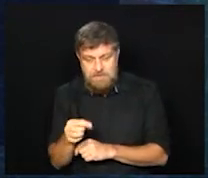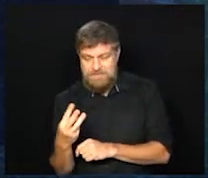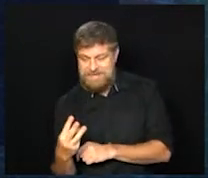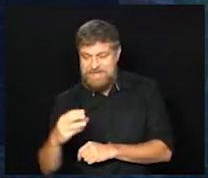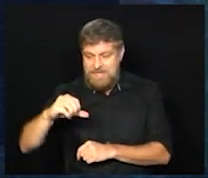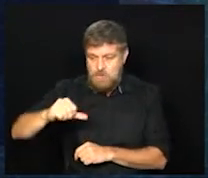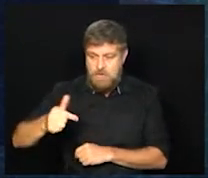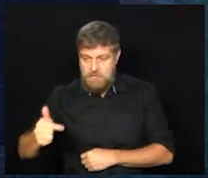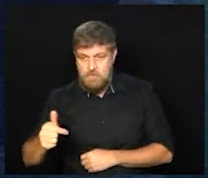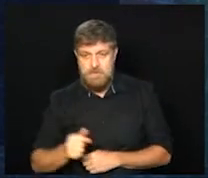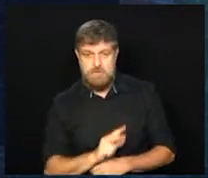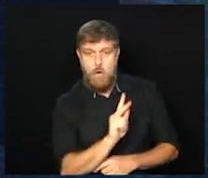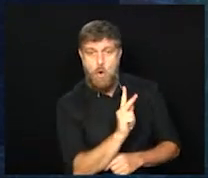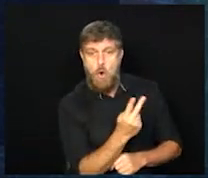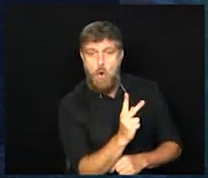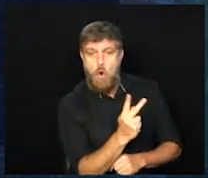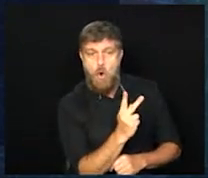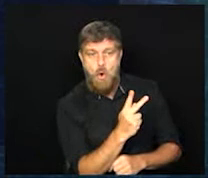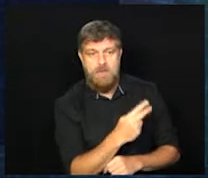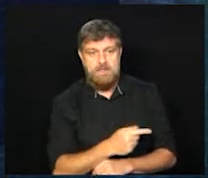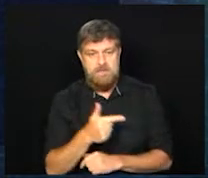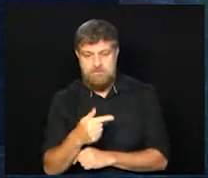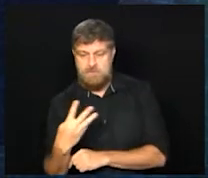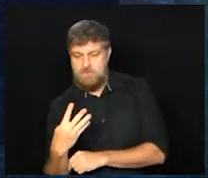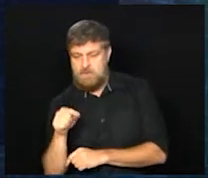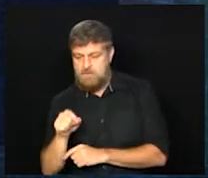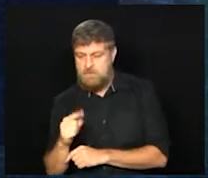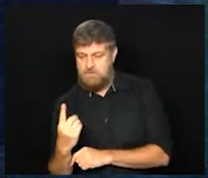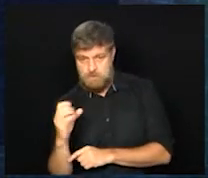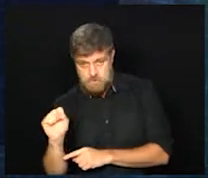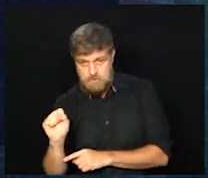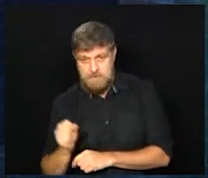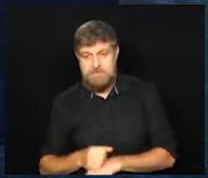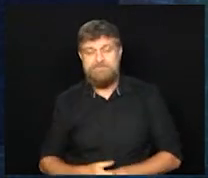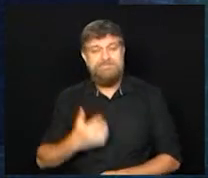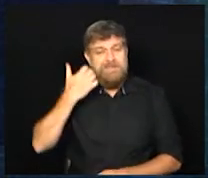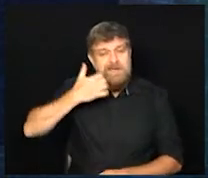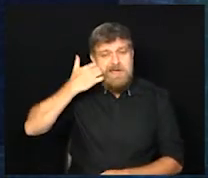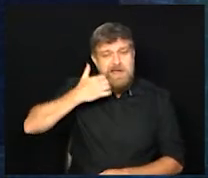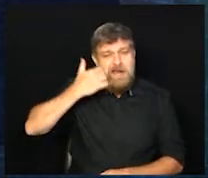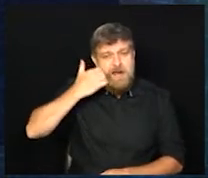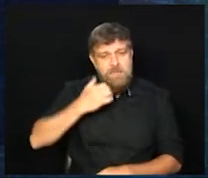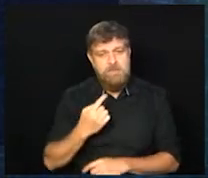26.392, Hortolândia, 24.018, Santa Bárbara do Oeste,